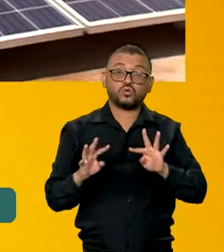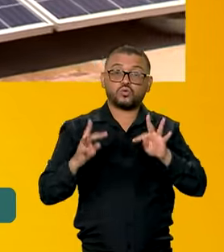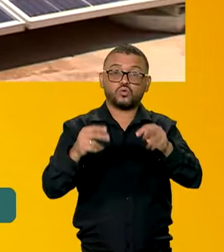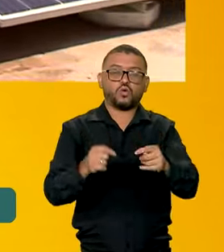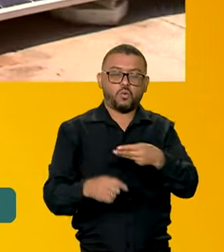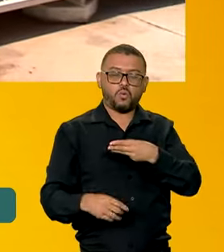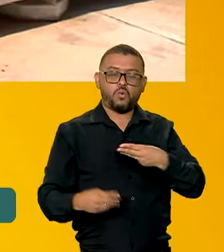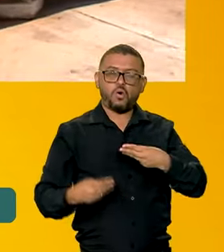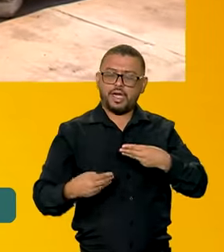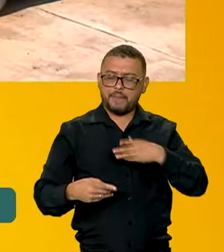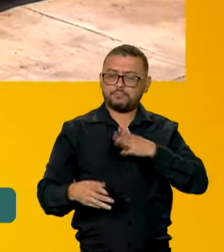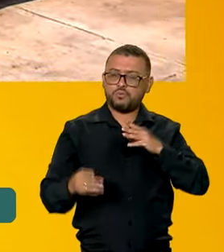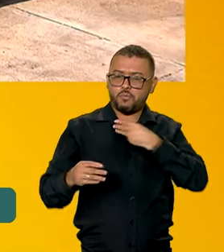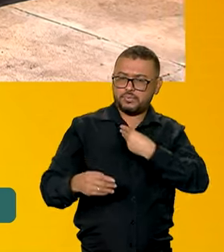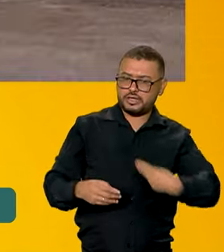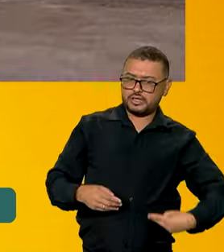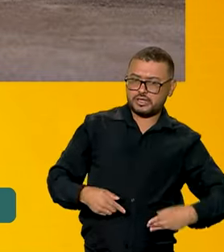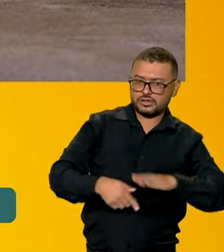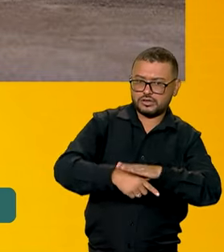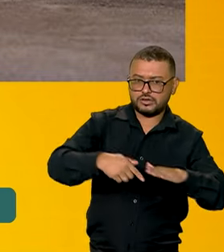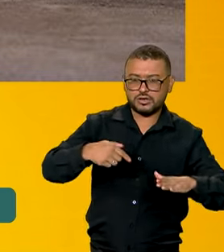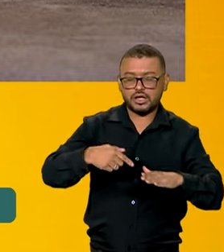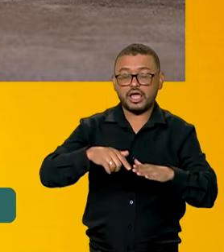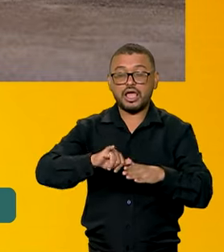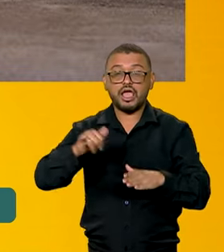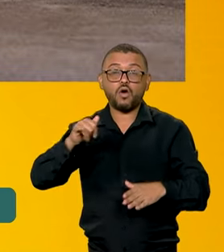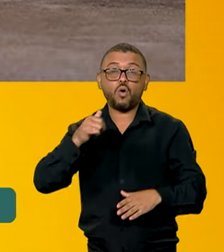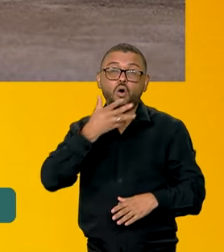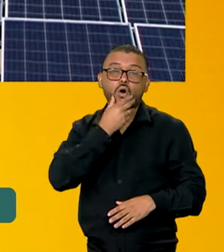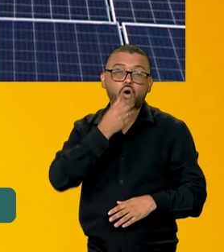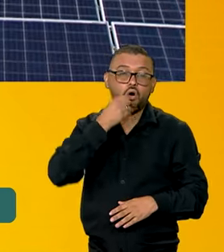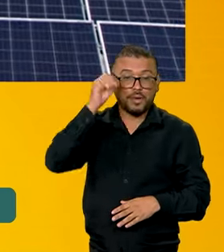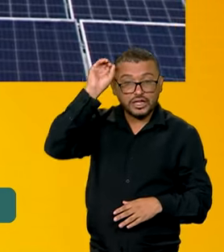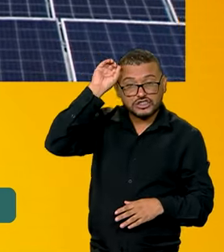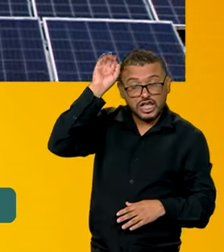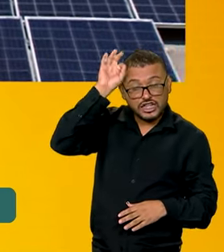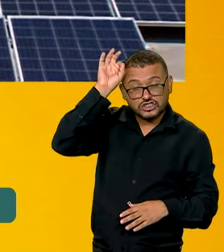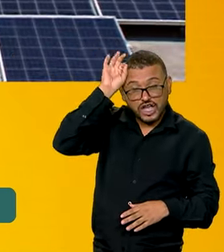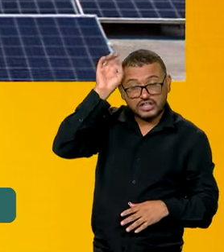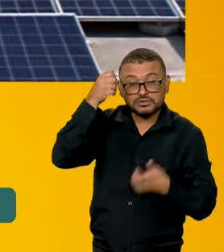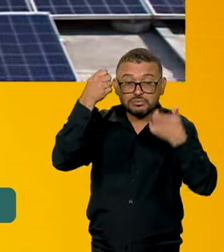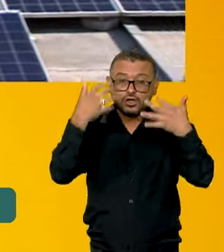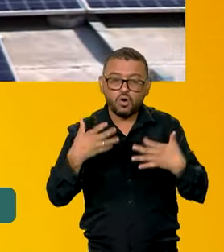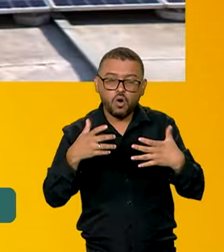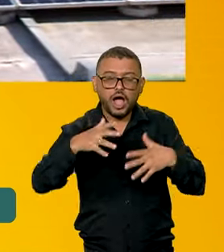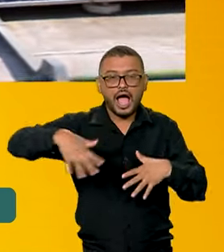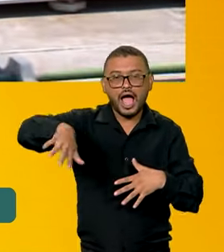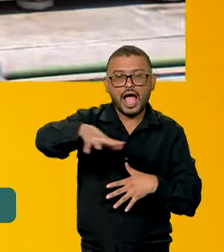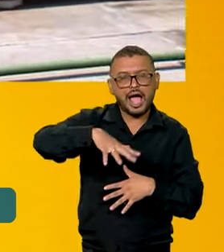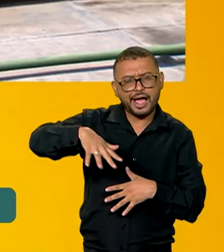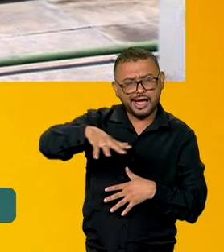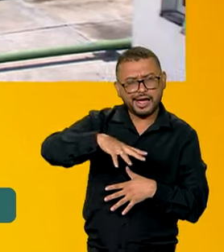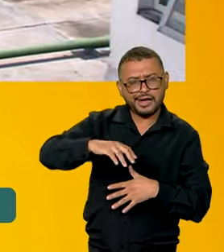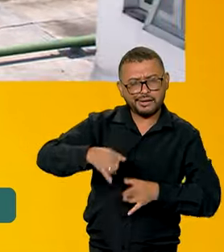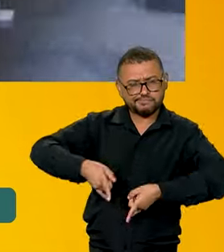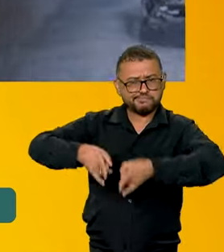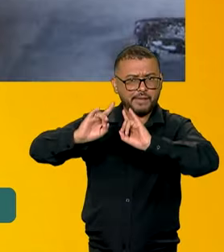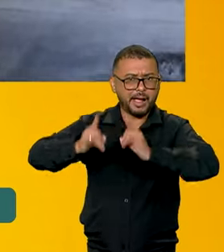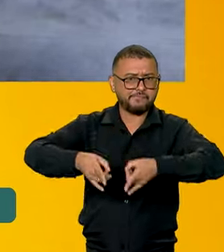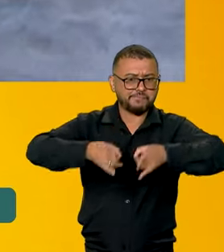Segundo o ministro de Minas e Energia, Alexandre Silveira, o setor de edificações é responsável por